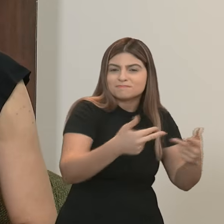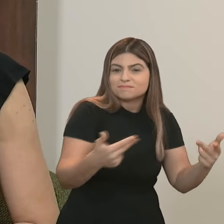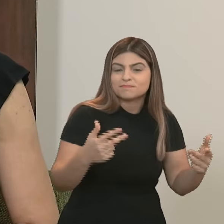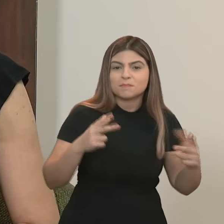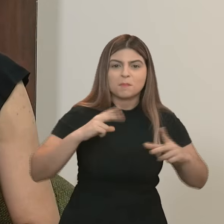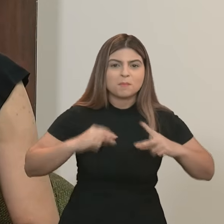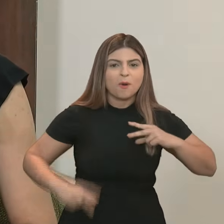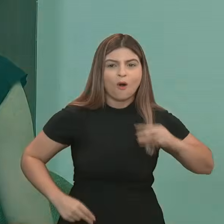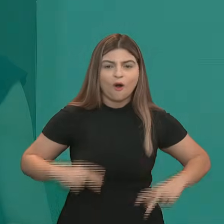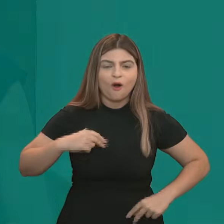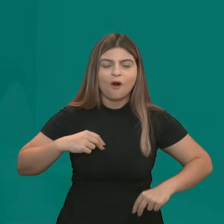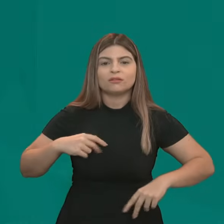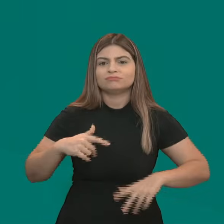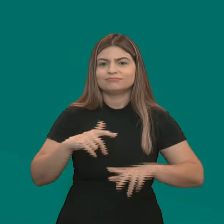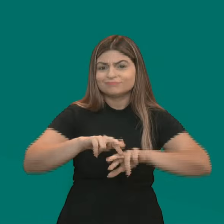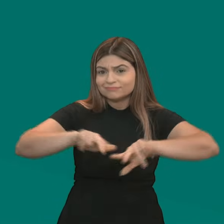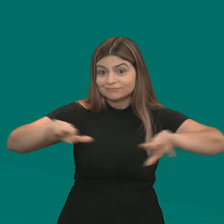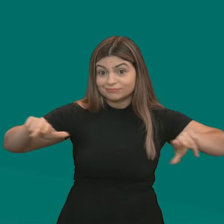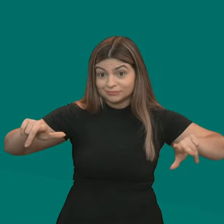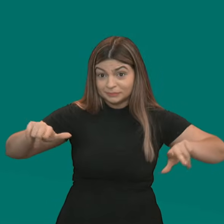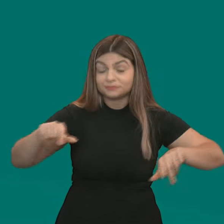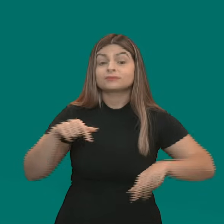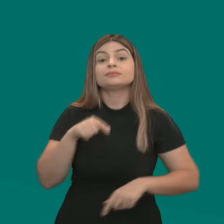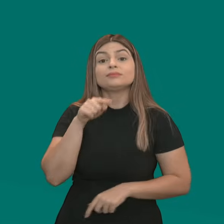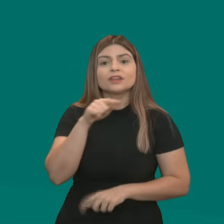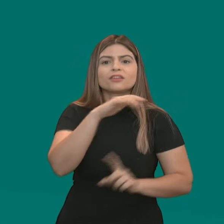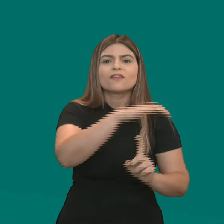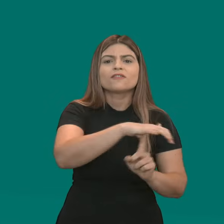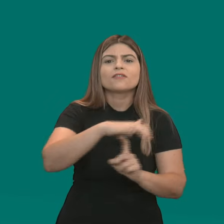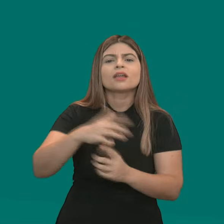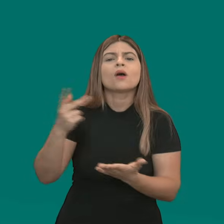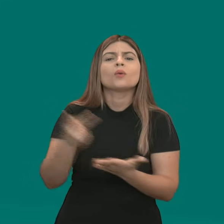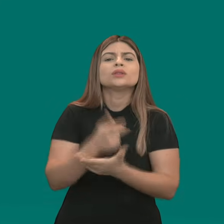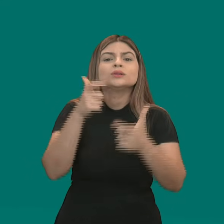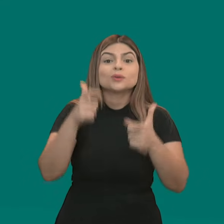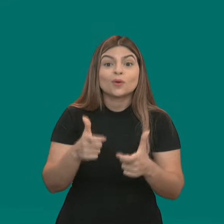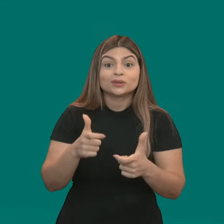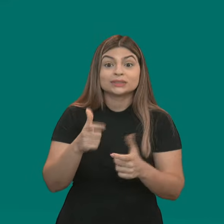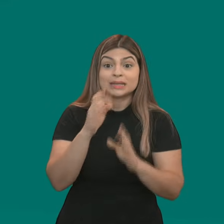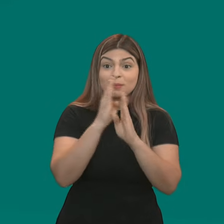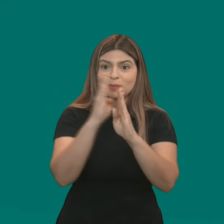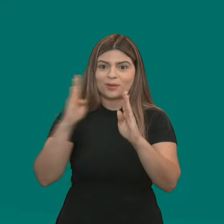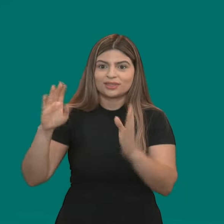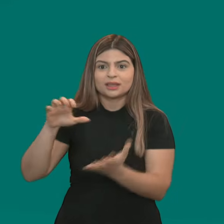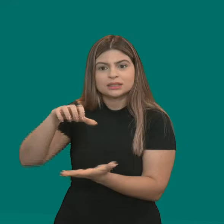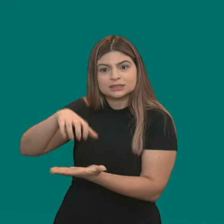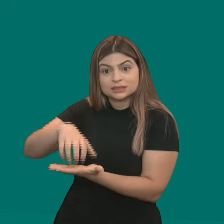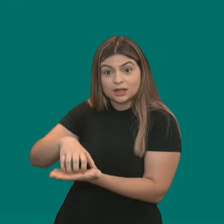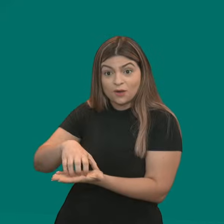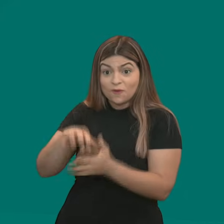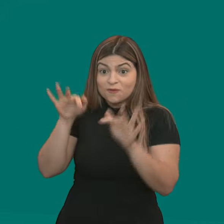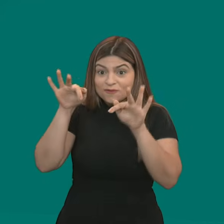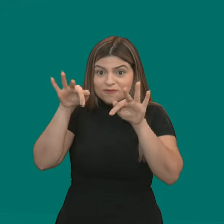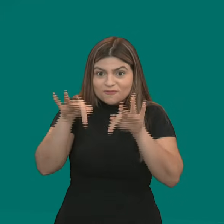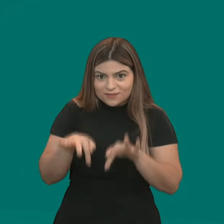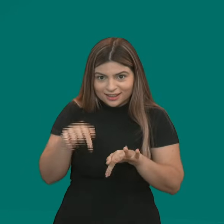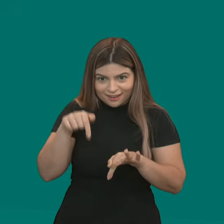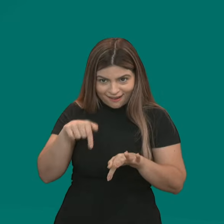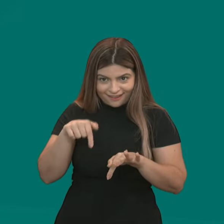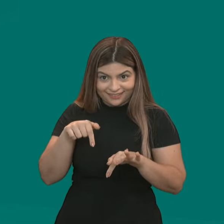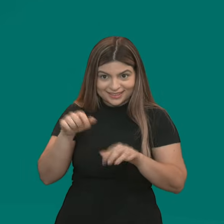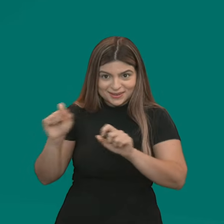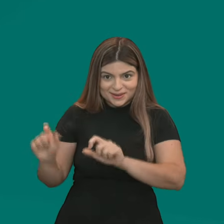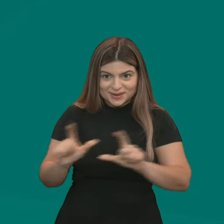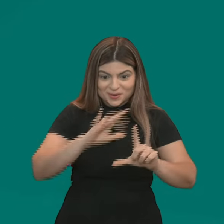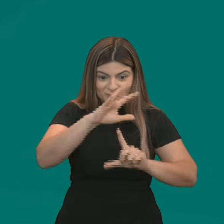A feira acontece na segunda entrada da Biblioteca Central, aqui no Campus Samambaia. Então, terminando o programa aqui, eu já vou correndo para lá, porque eu